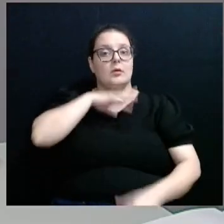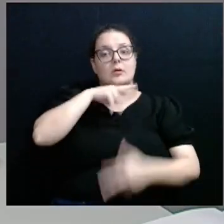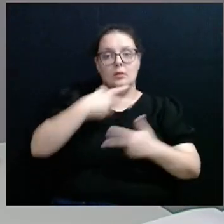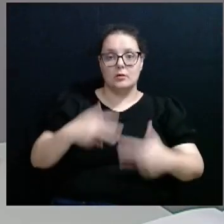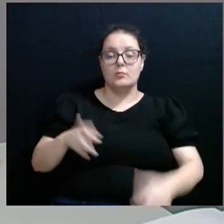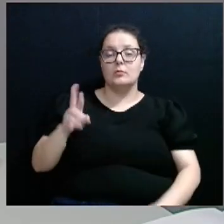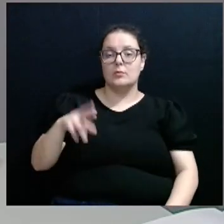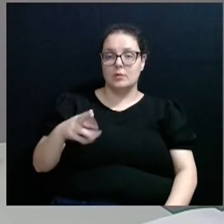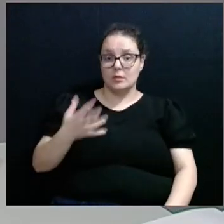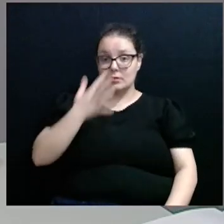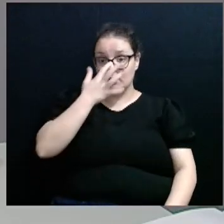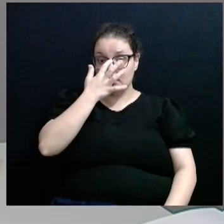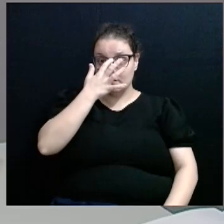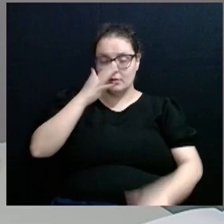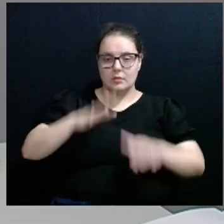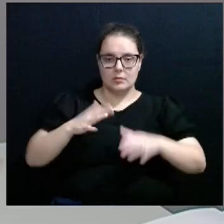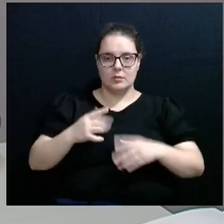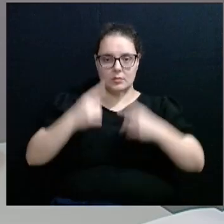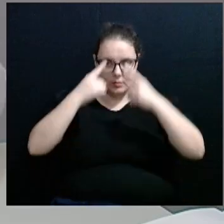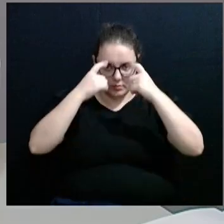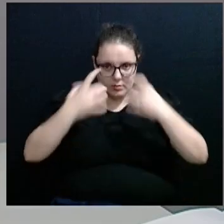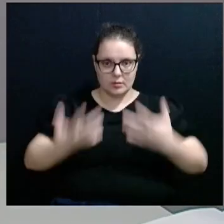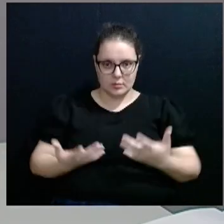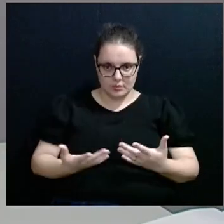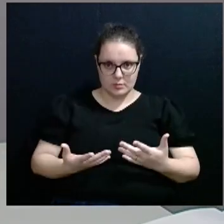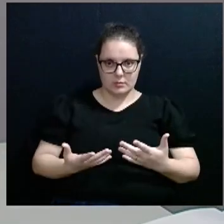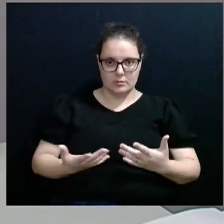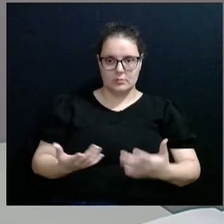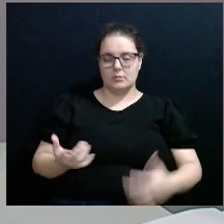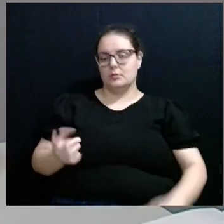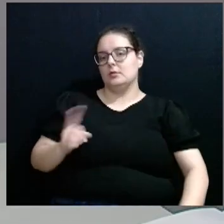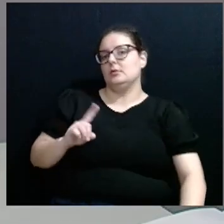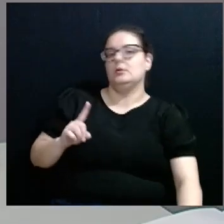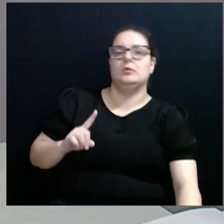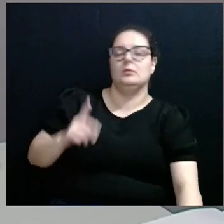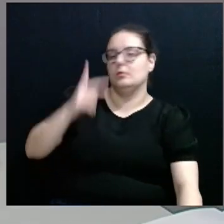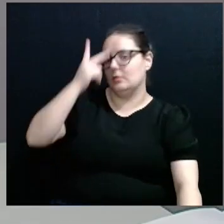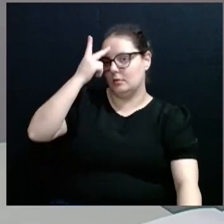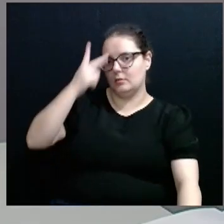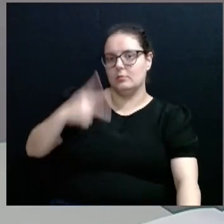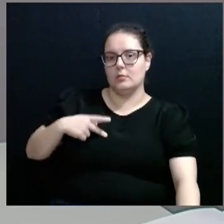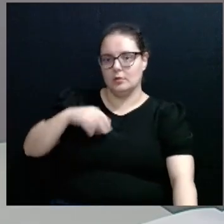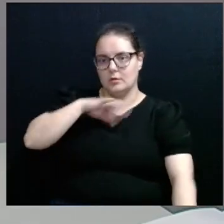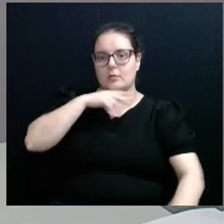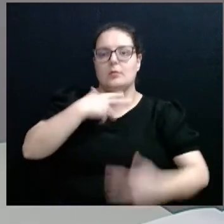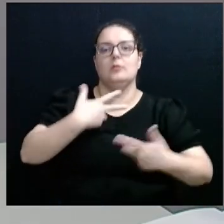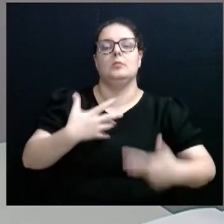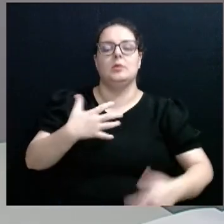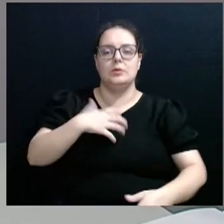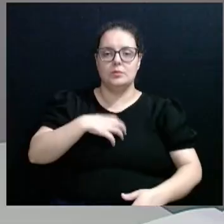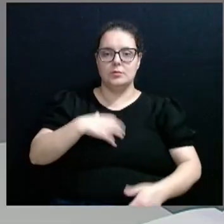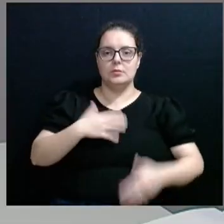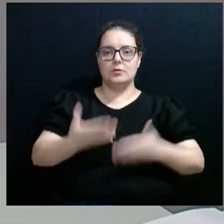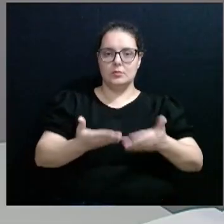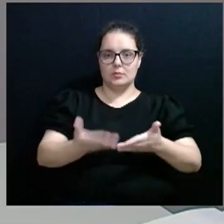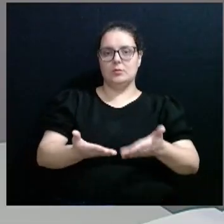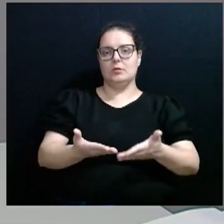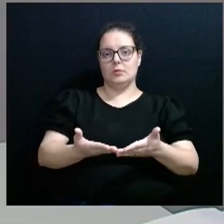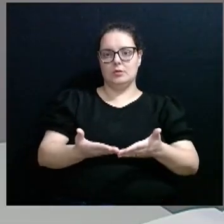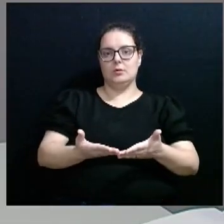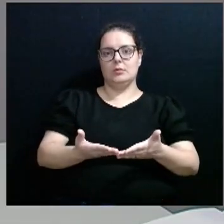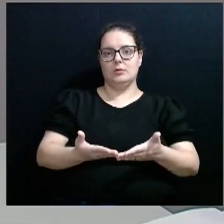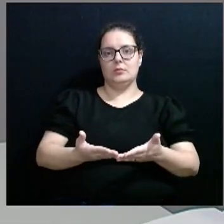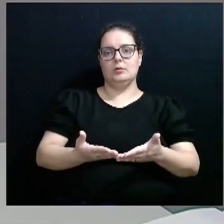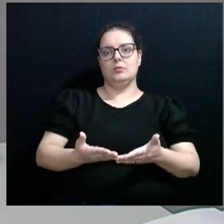vezes, da agressividade que não é própria do animal, mas sim das condições em que aquele animal foi submetido